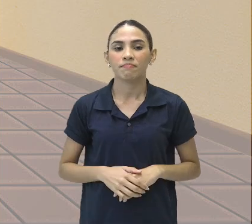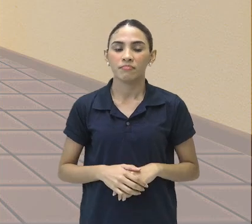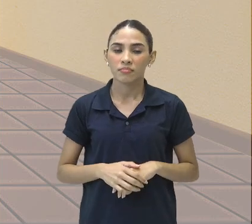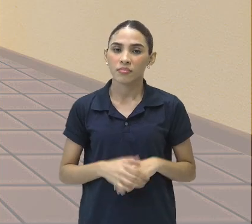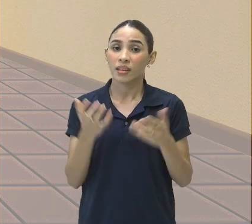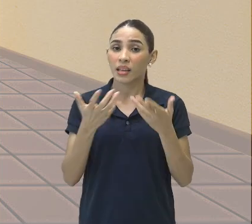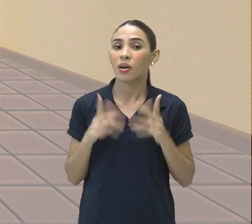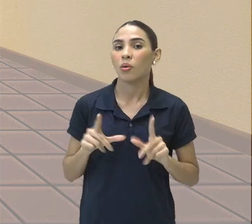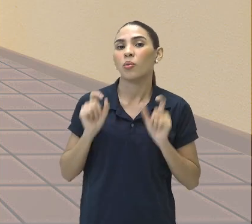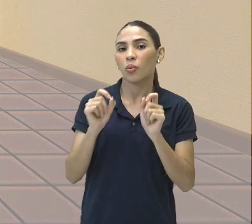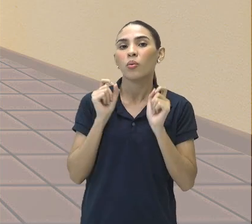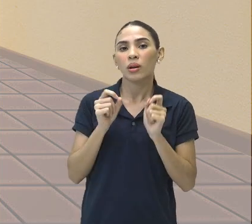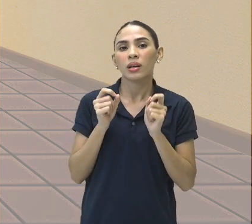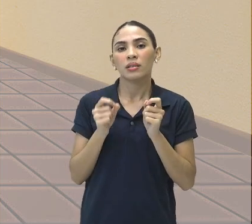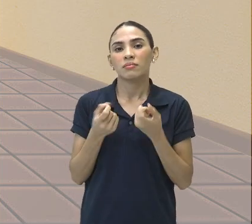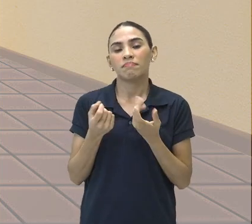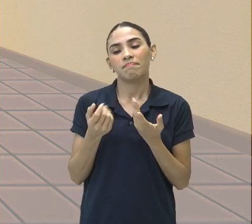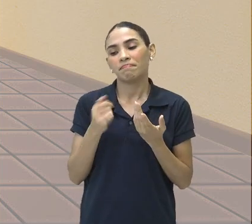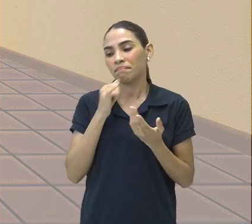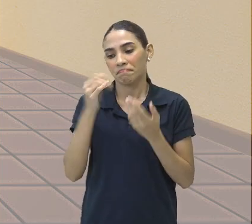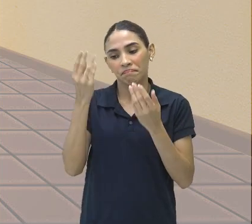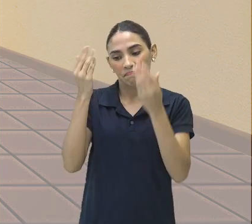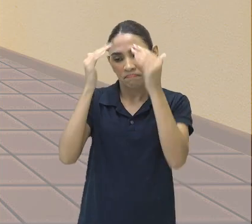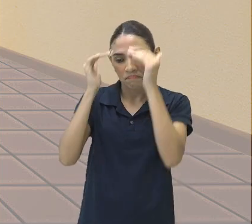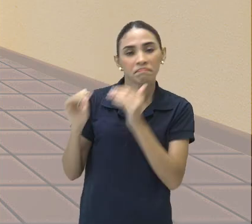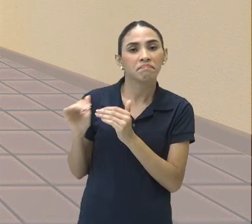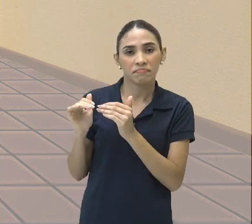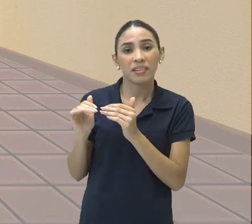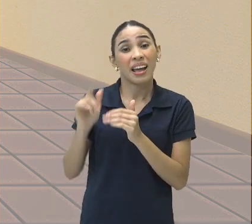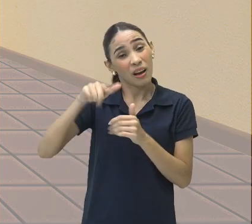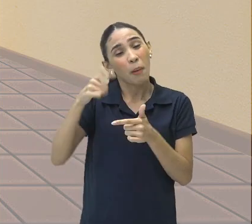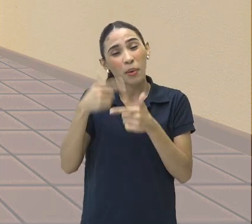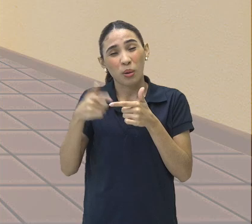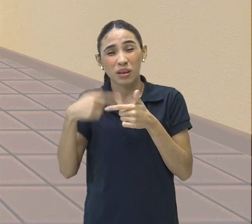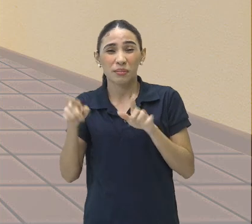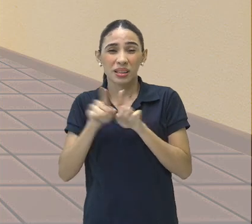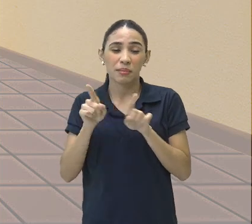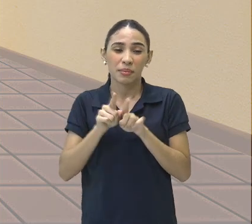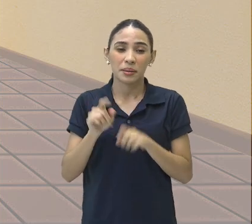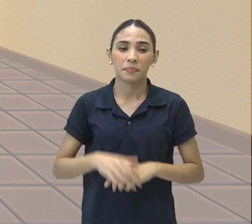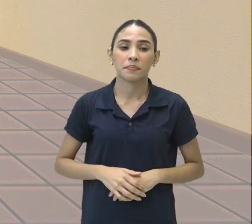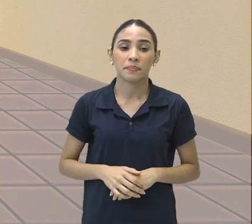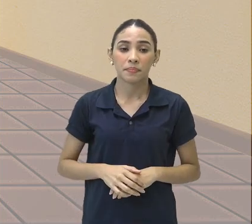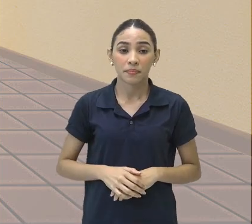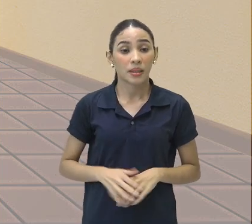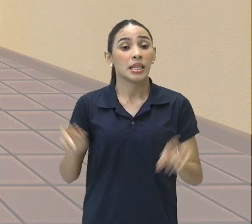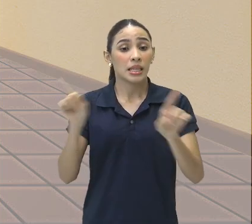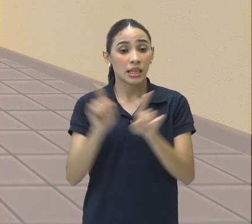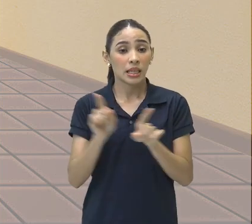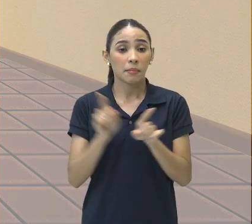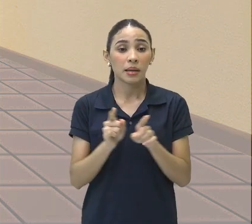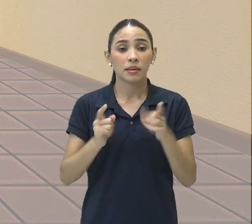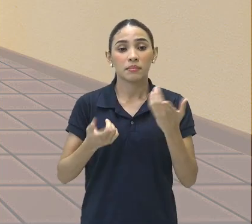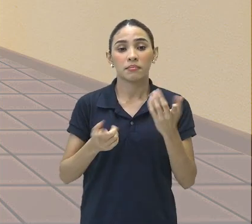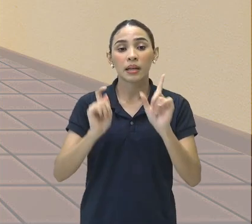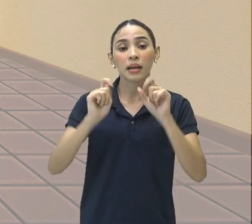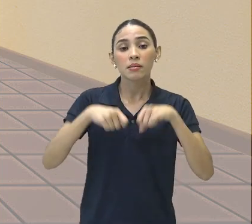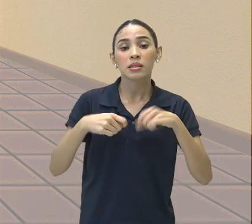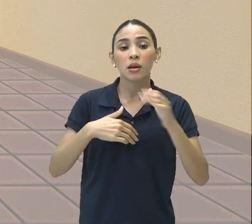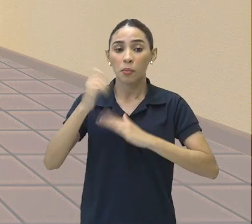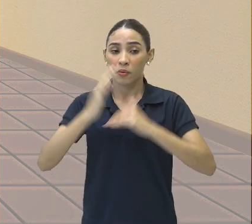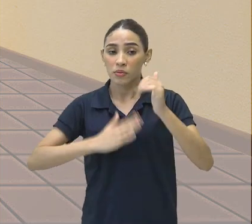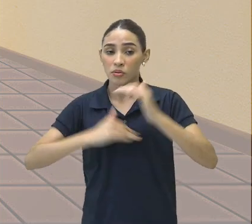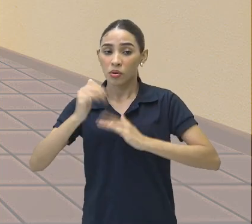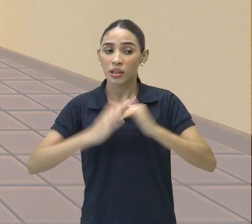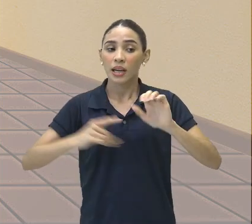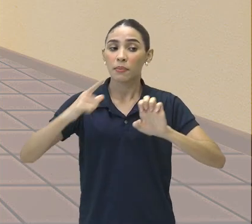quer tratar mal o empregado, né, e isso é um grande problema também, mas isso é outra história. E também especialização e capacitação